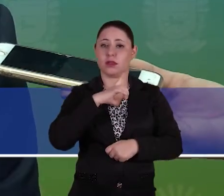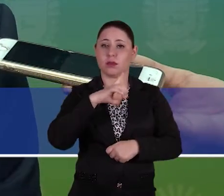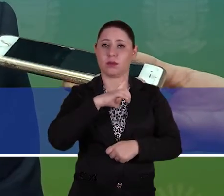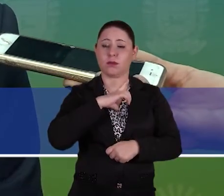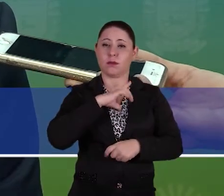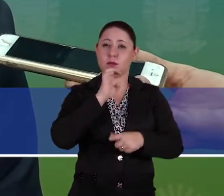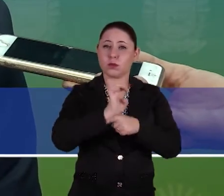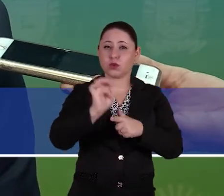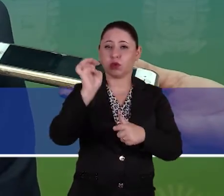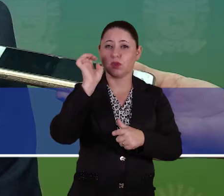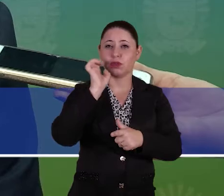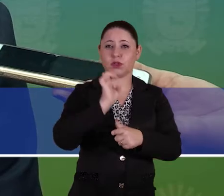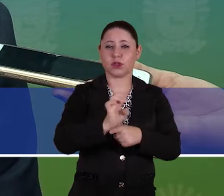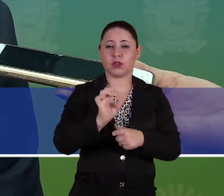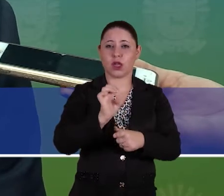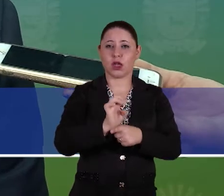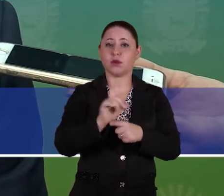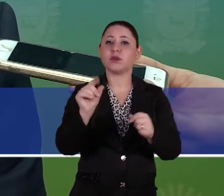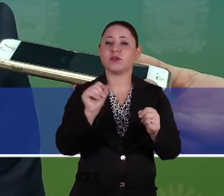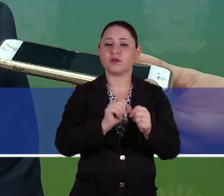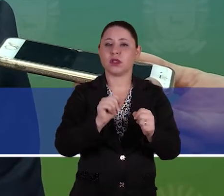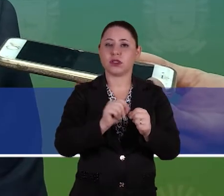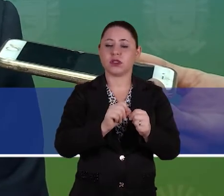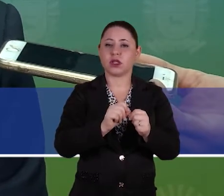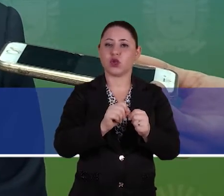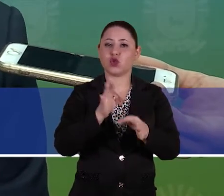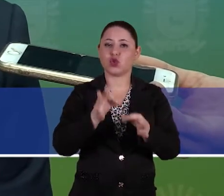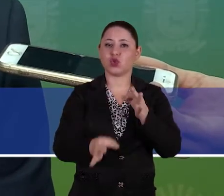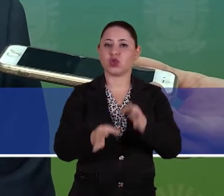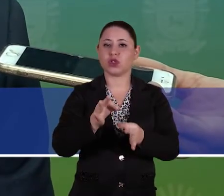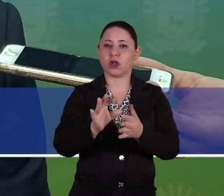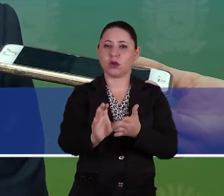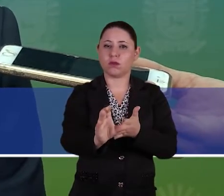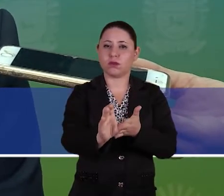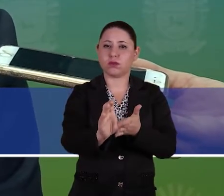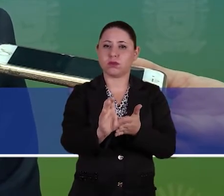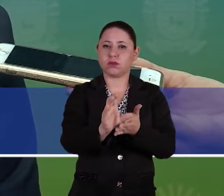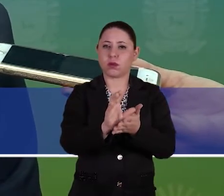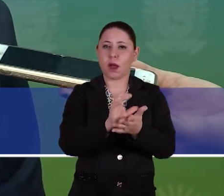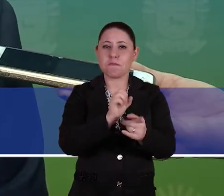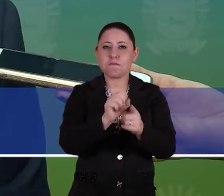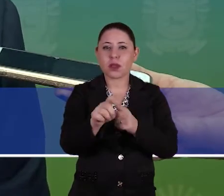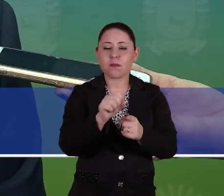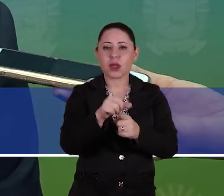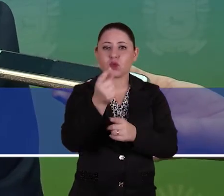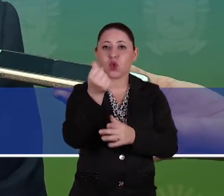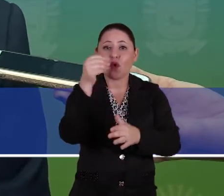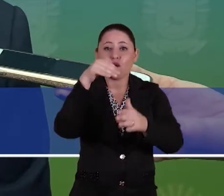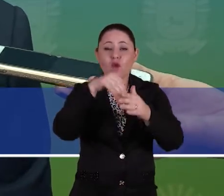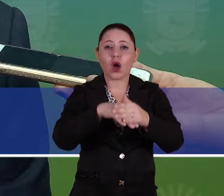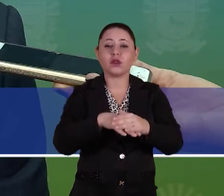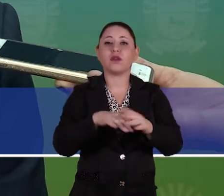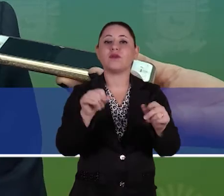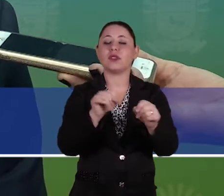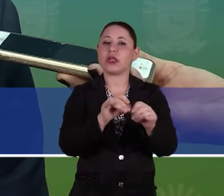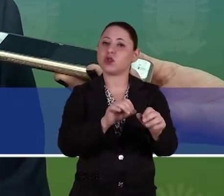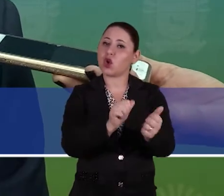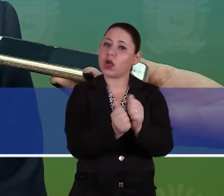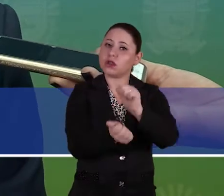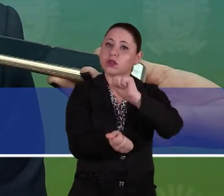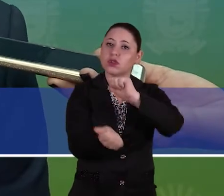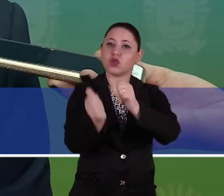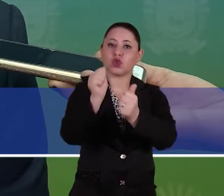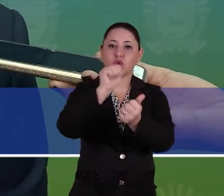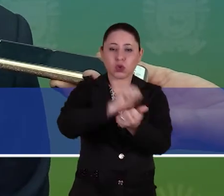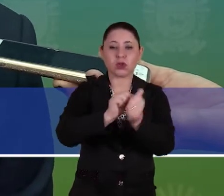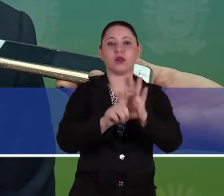necessidade de que os estados, para fazer jus ao recebimento de parcela deste fundo, fizessem